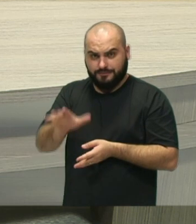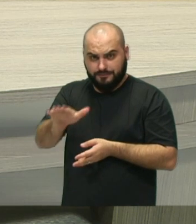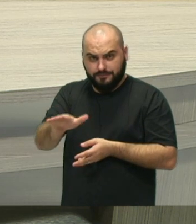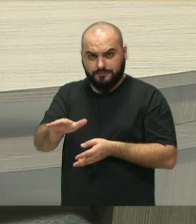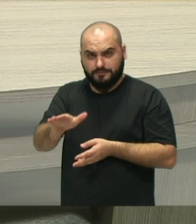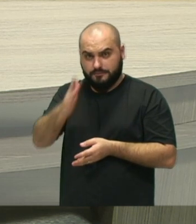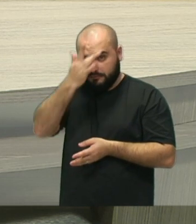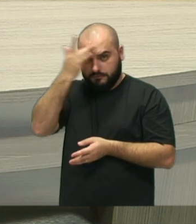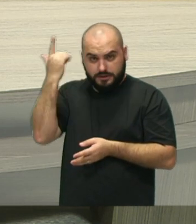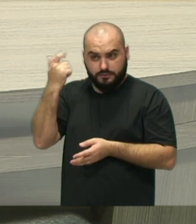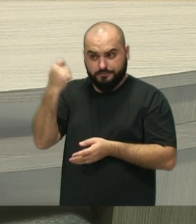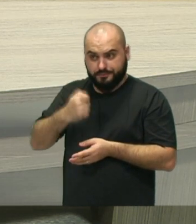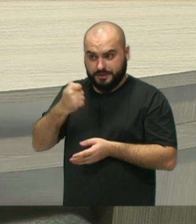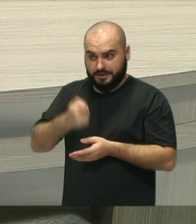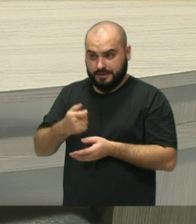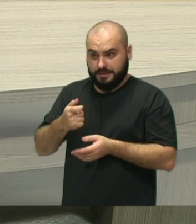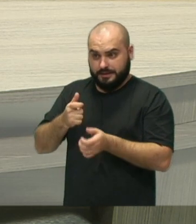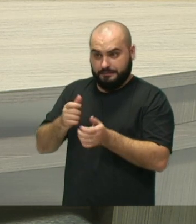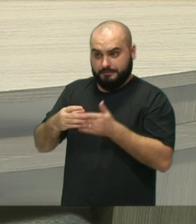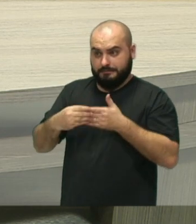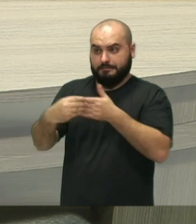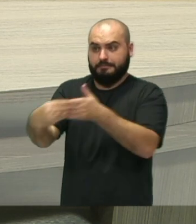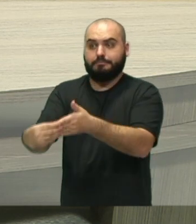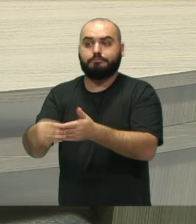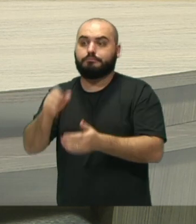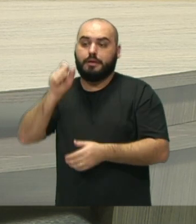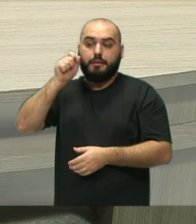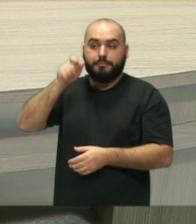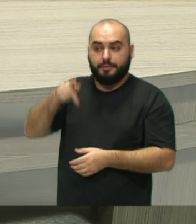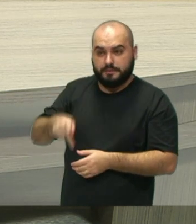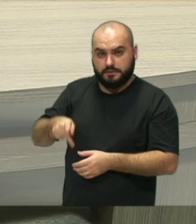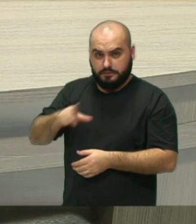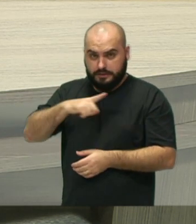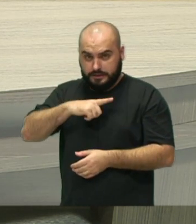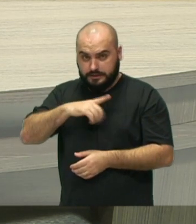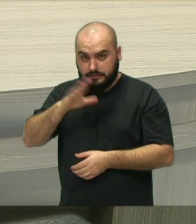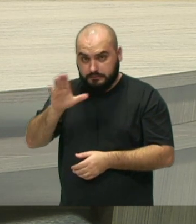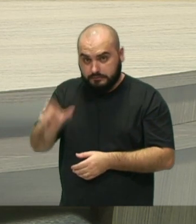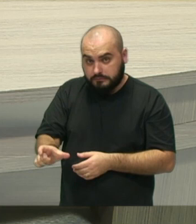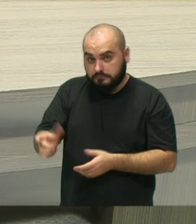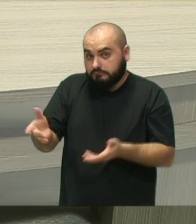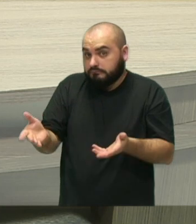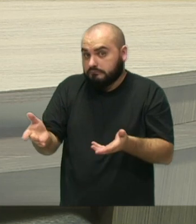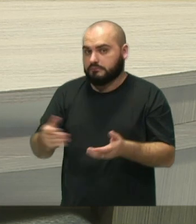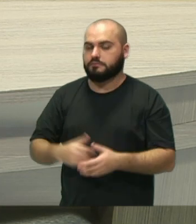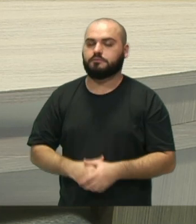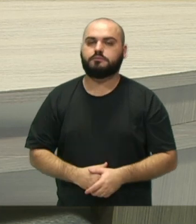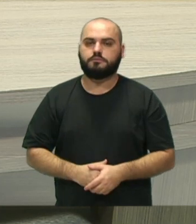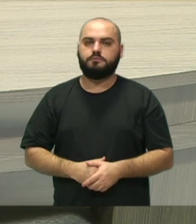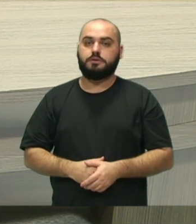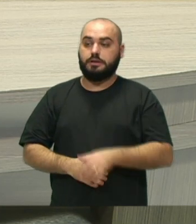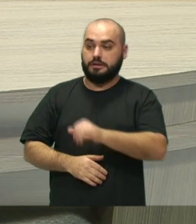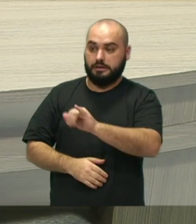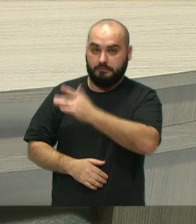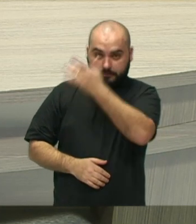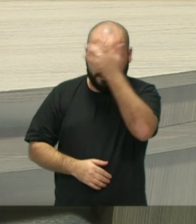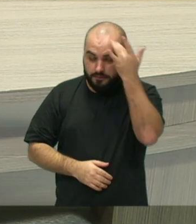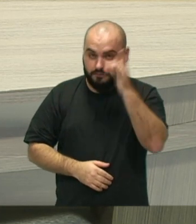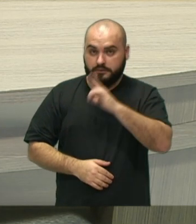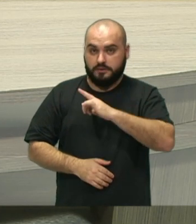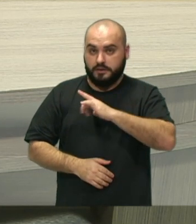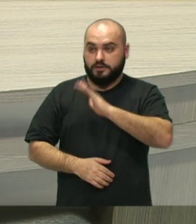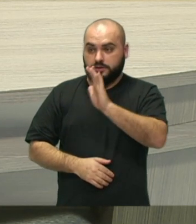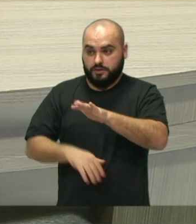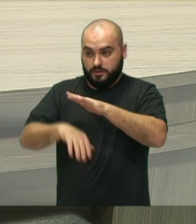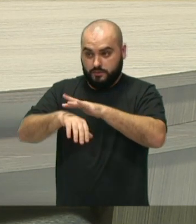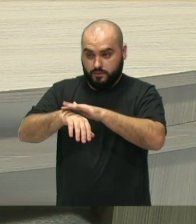ser encaminhado para, por exemplo, uma aposentadoria por invalidez, quem tem já diagnosticado